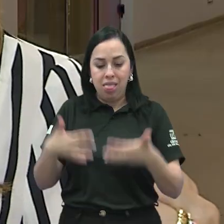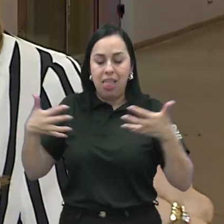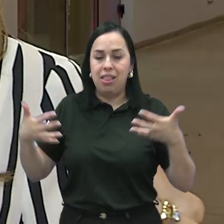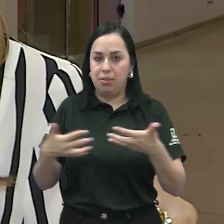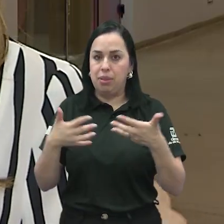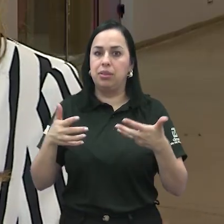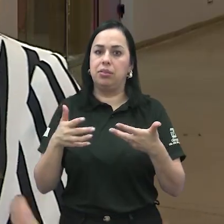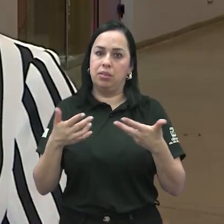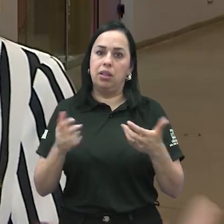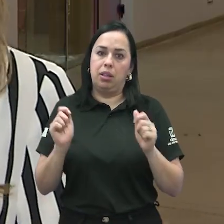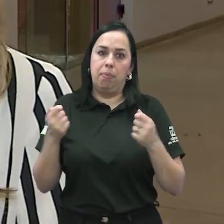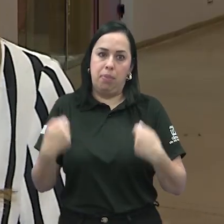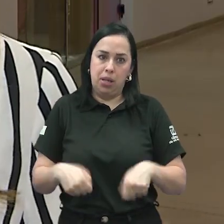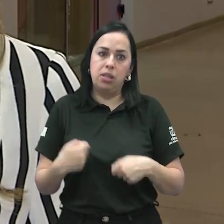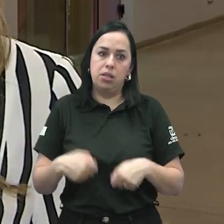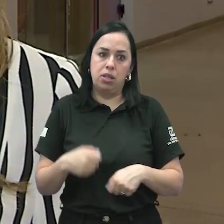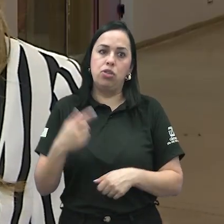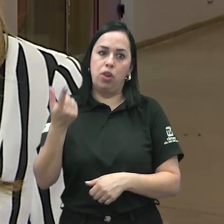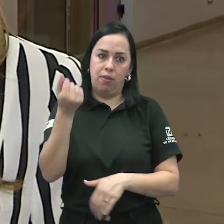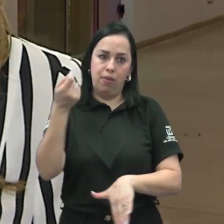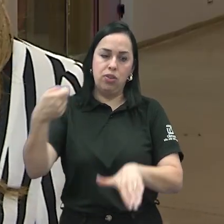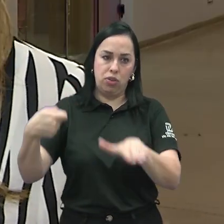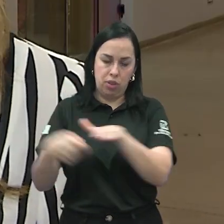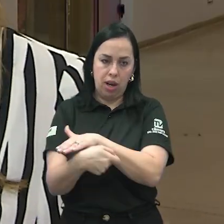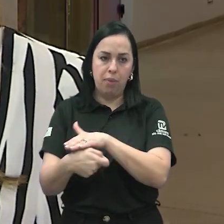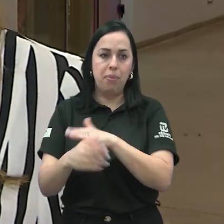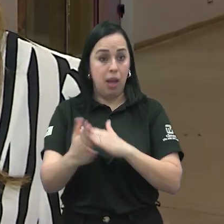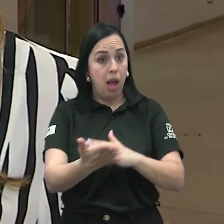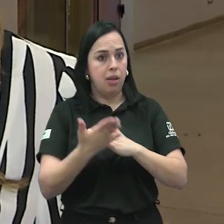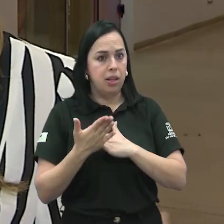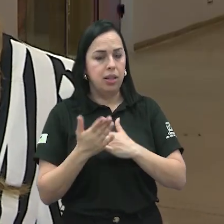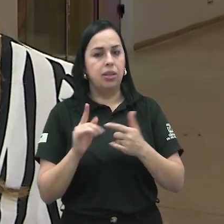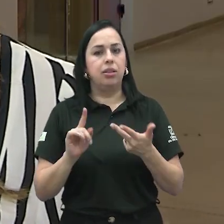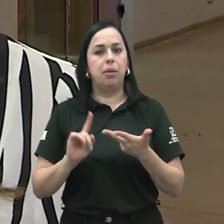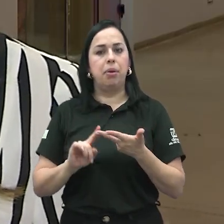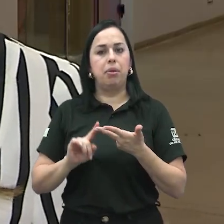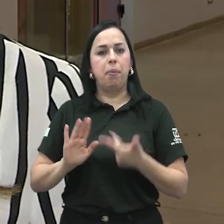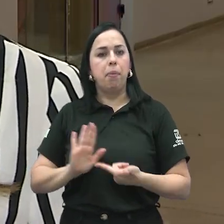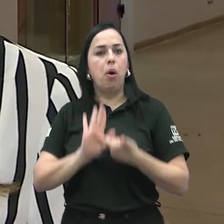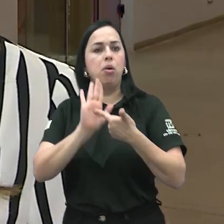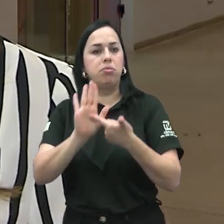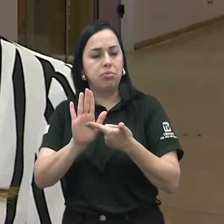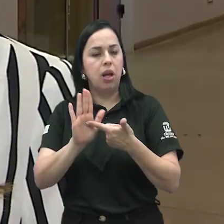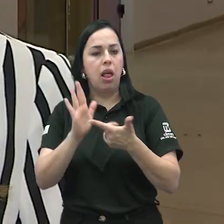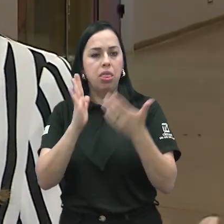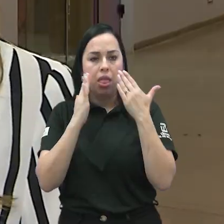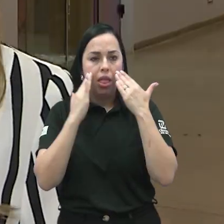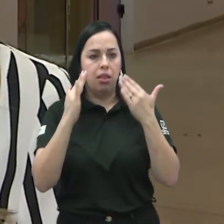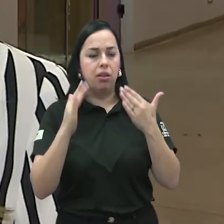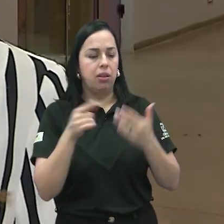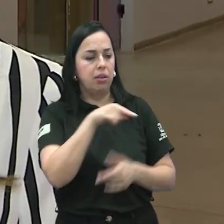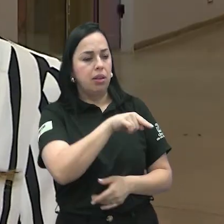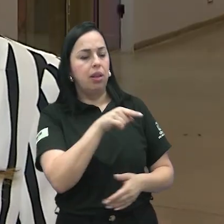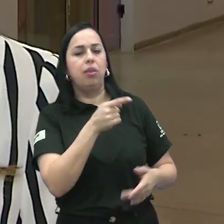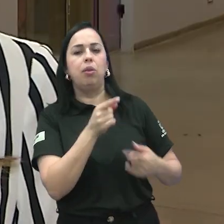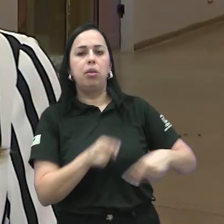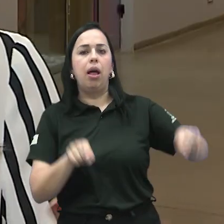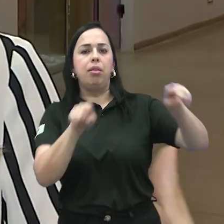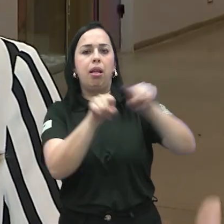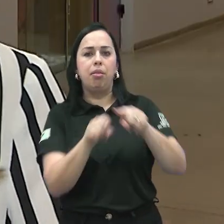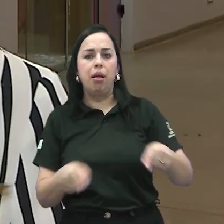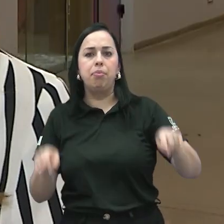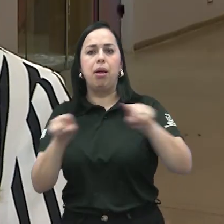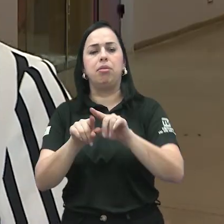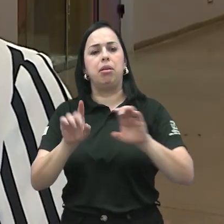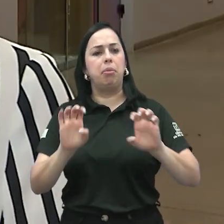fomento também, quando eu estou falando que eu preciso de novos investimentos, ou até mesmo a visibilidade de conexões com o mercado através